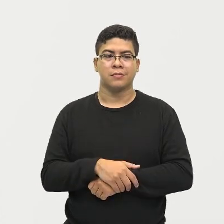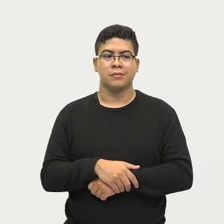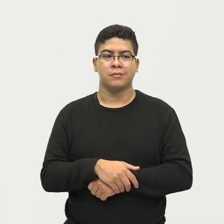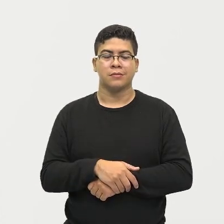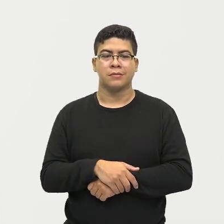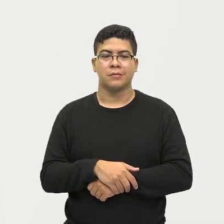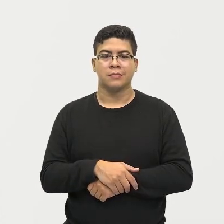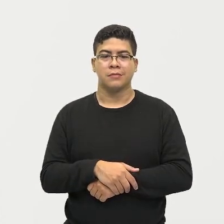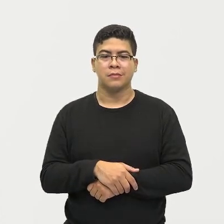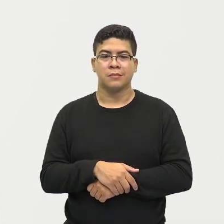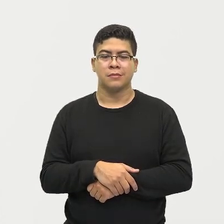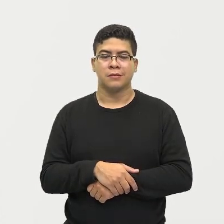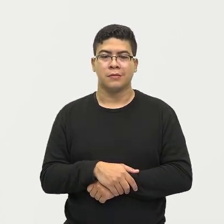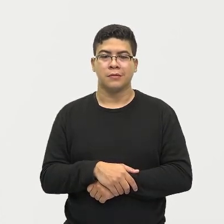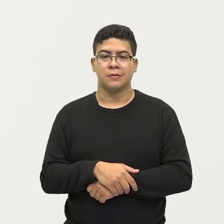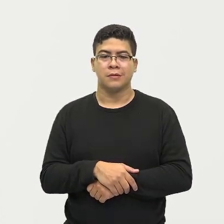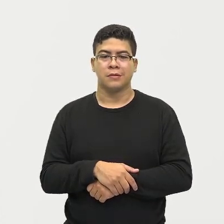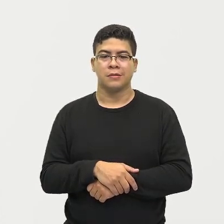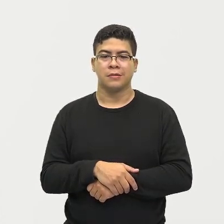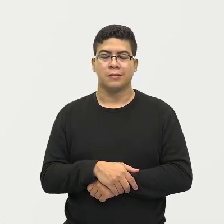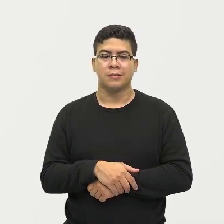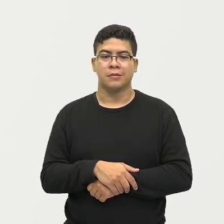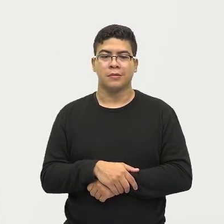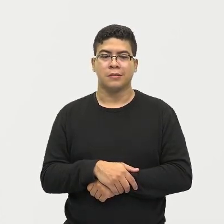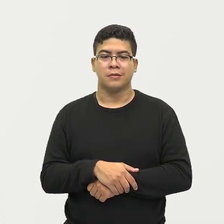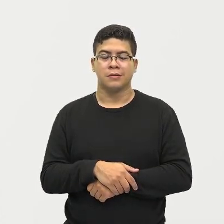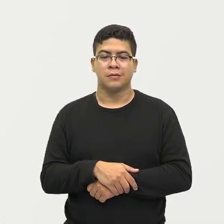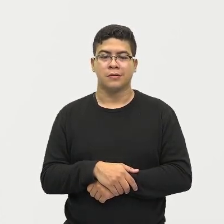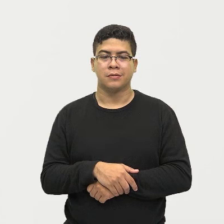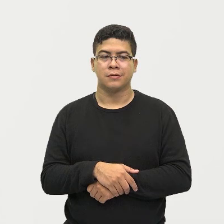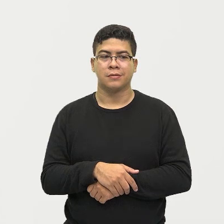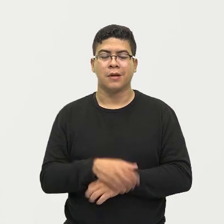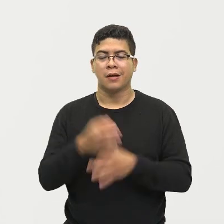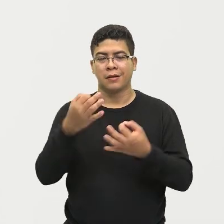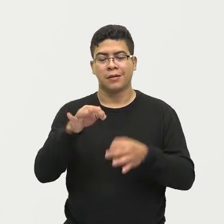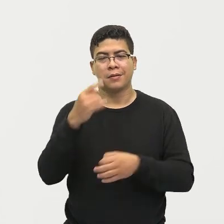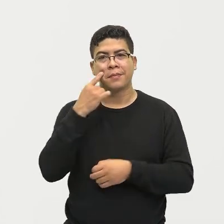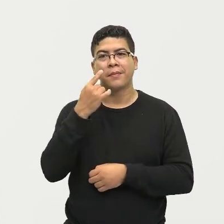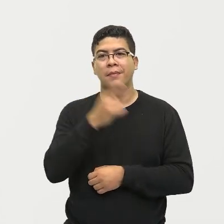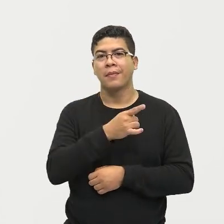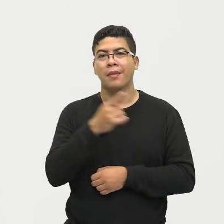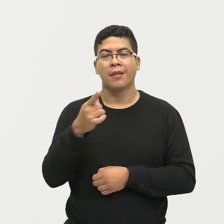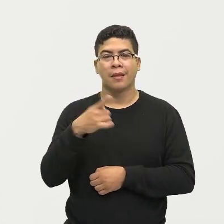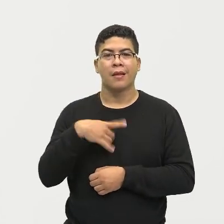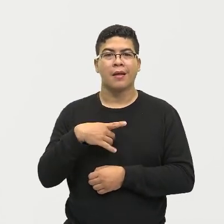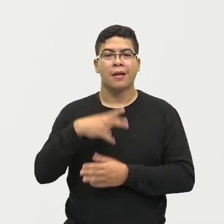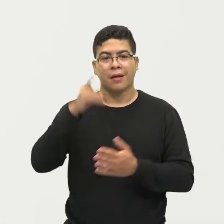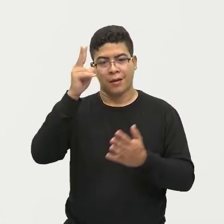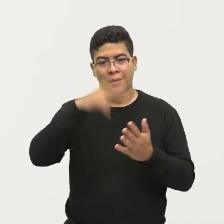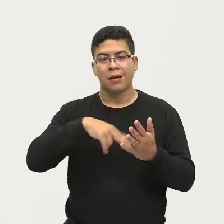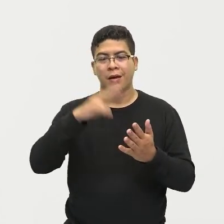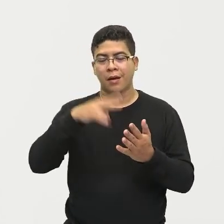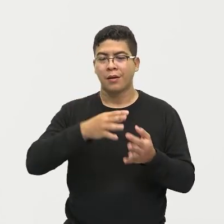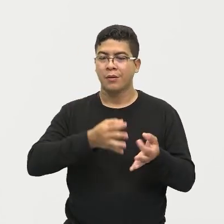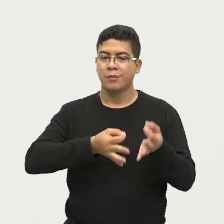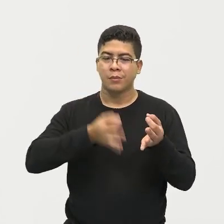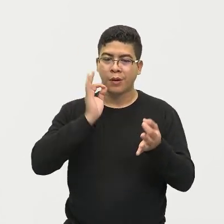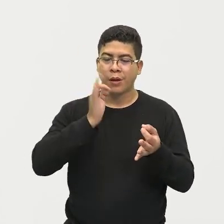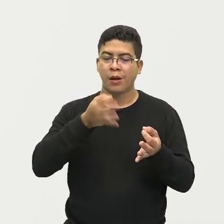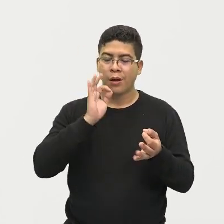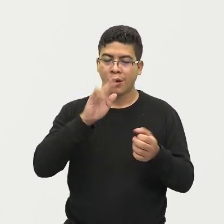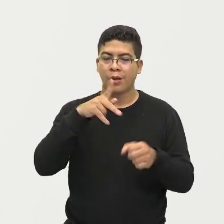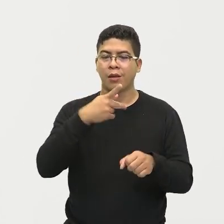eu voltei para a mesma cartela, não foi? Ah, não, tá certo. Então me levantei, bebi o café que eu mesmo preparei, depois me